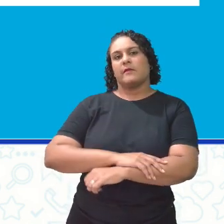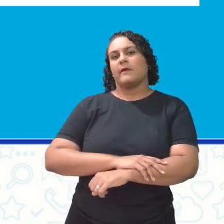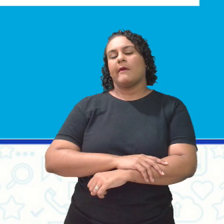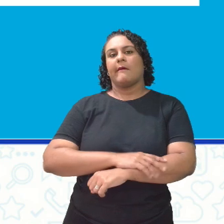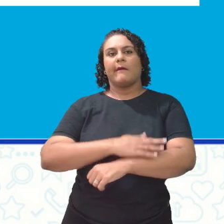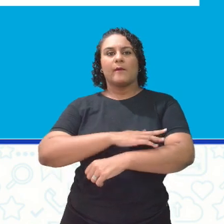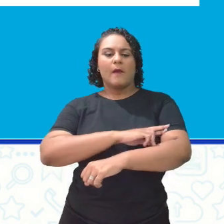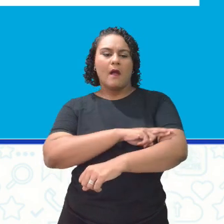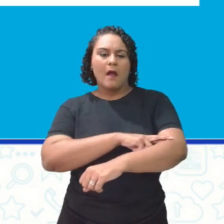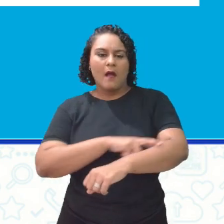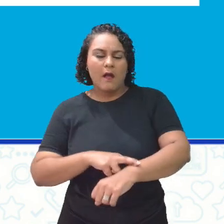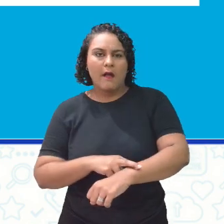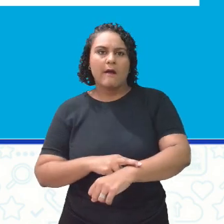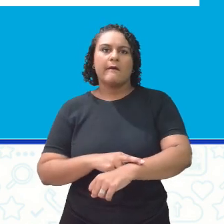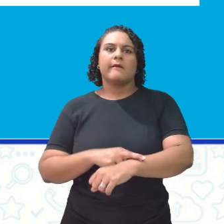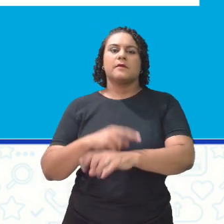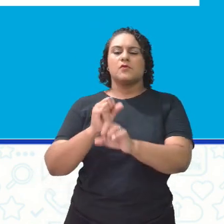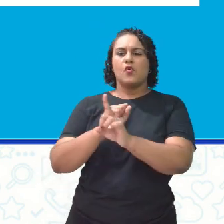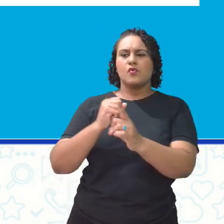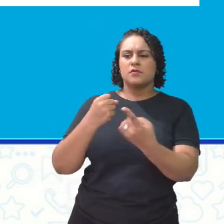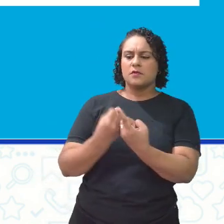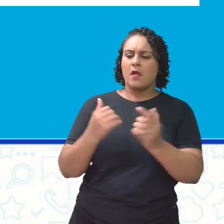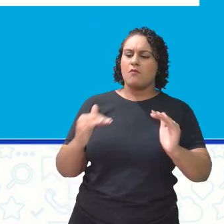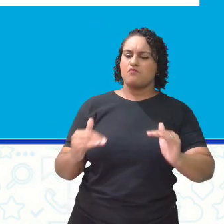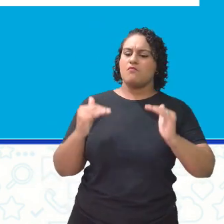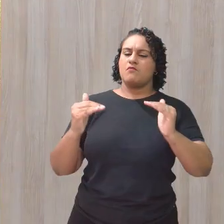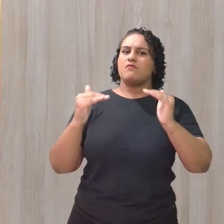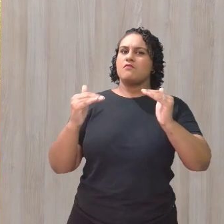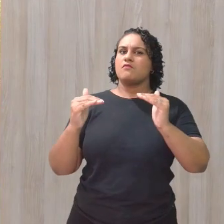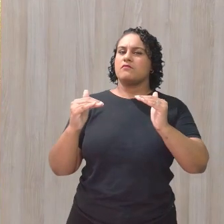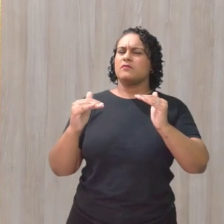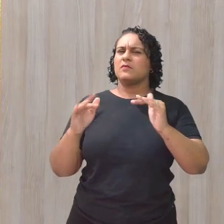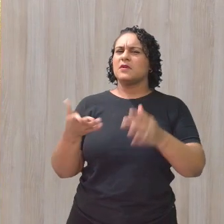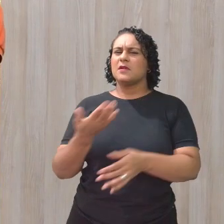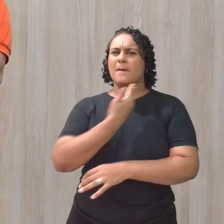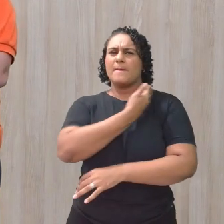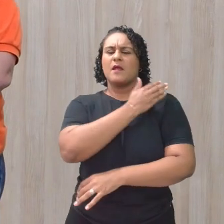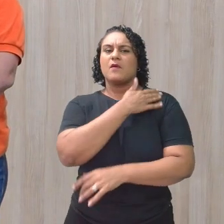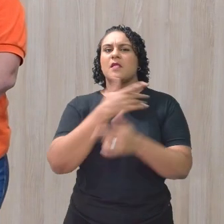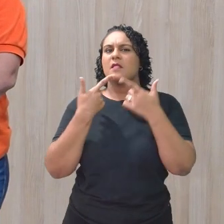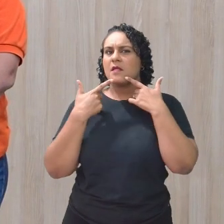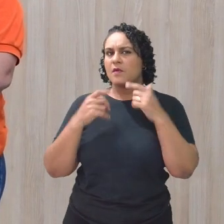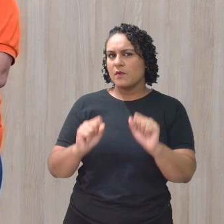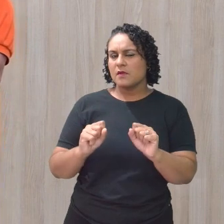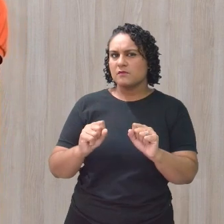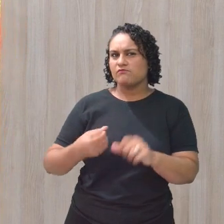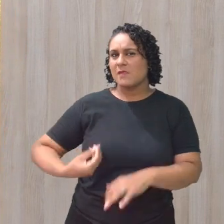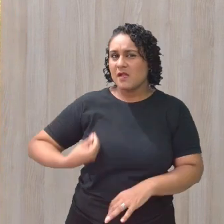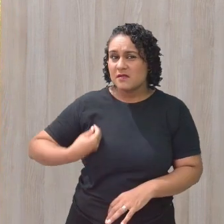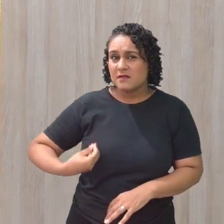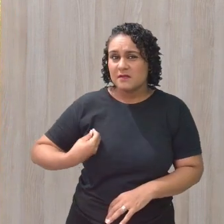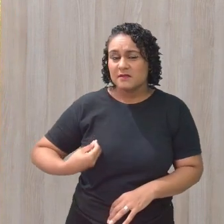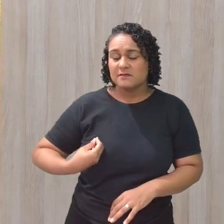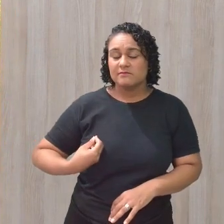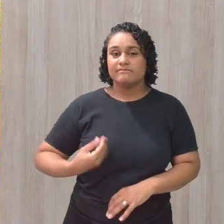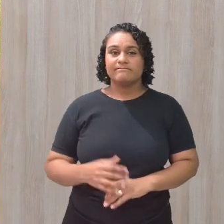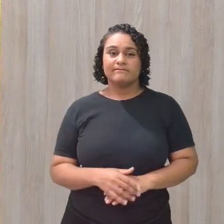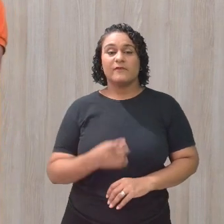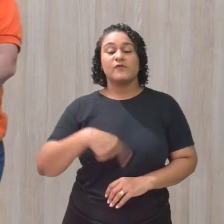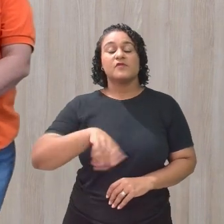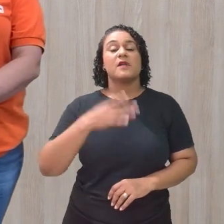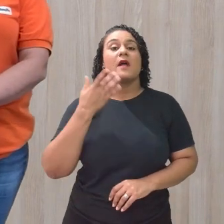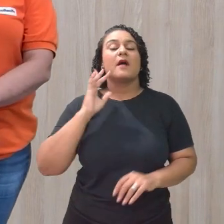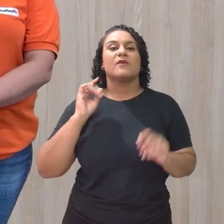classe social. E o preconceito linguístico, vocês acham que existe? E aí? O que